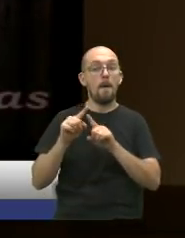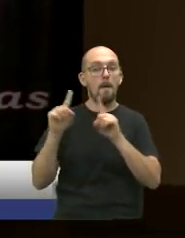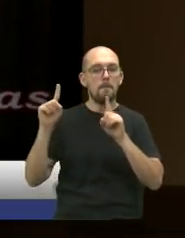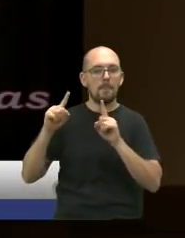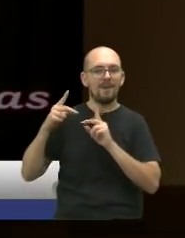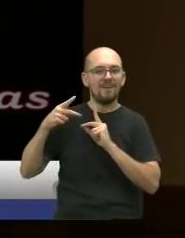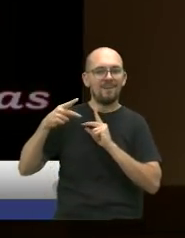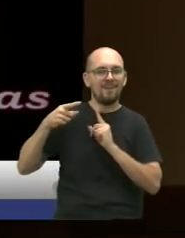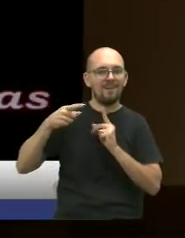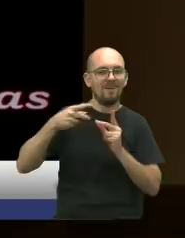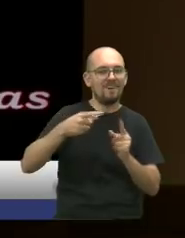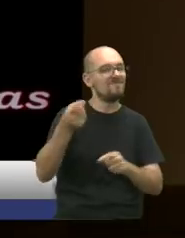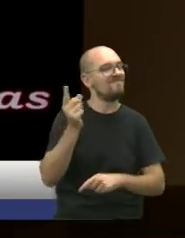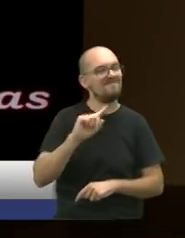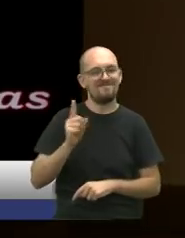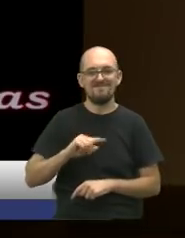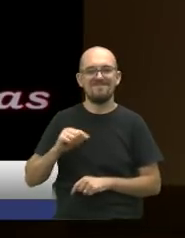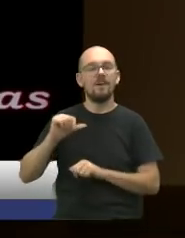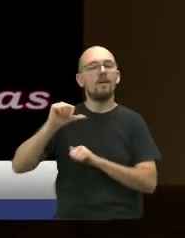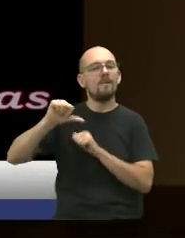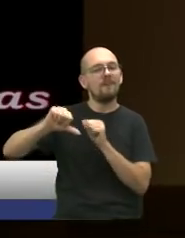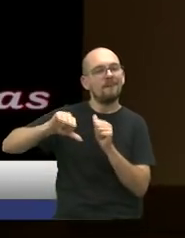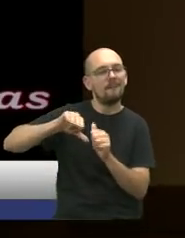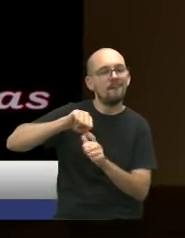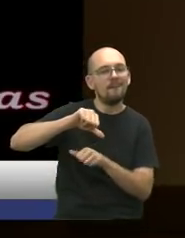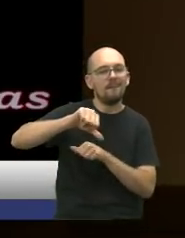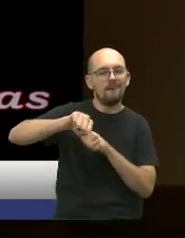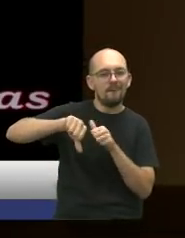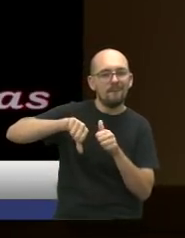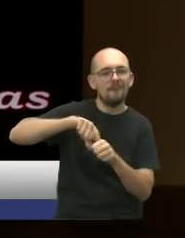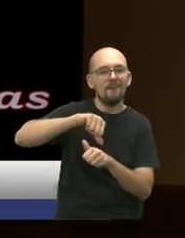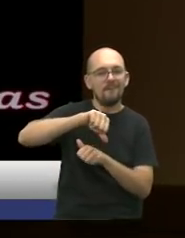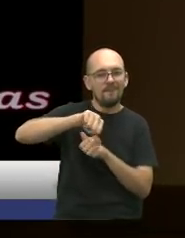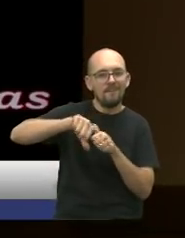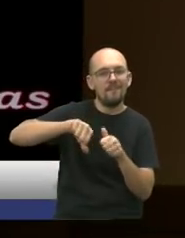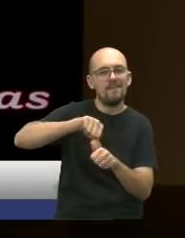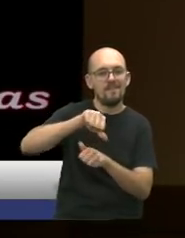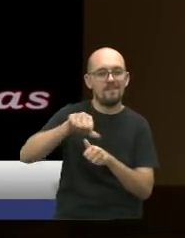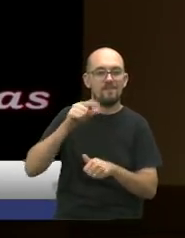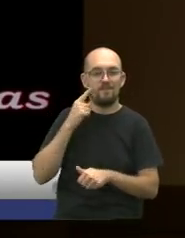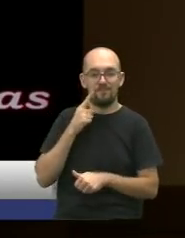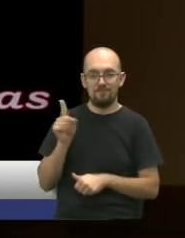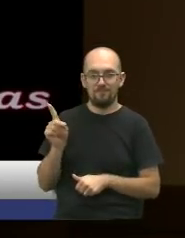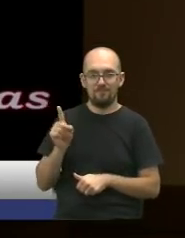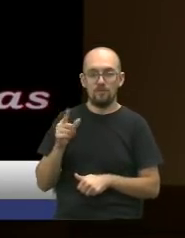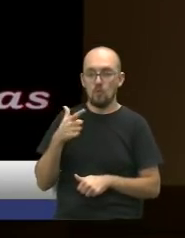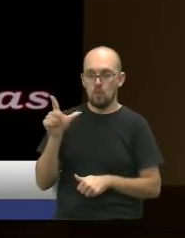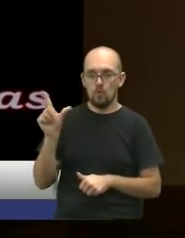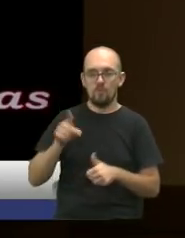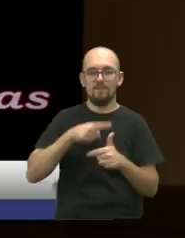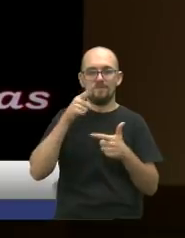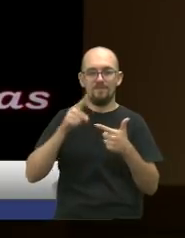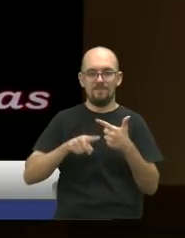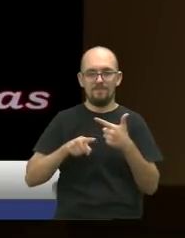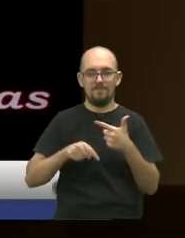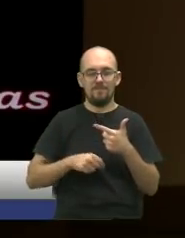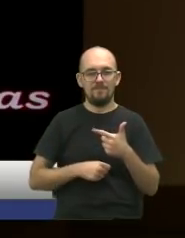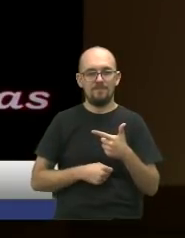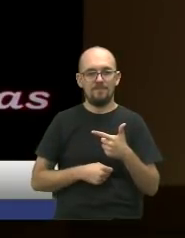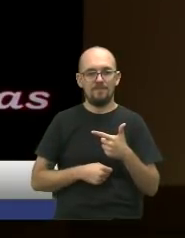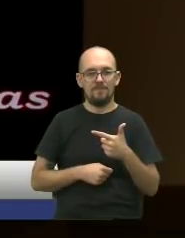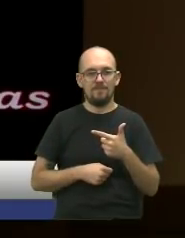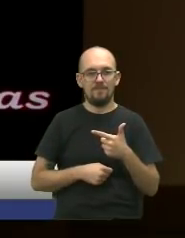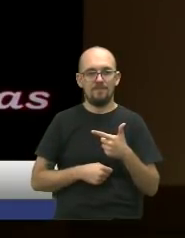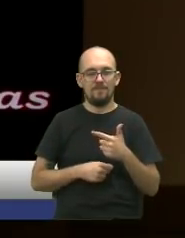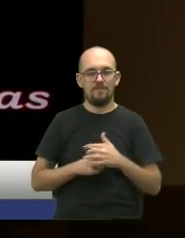meses de 32. Nós mudamos durante a Revolução, durante o movimento, e alteramos assim, pro Brasilia fiant eximia. Acho que